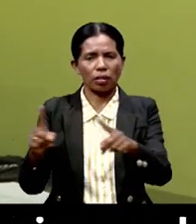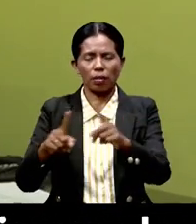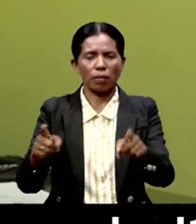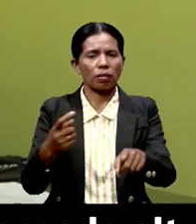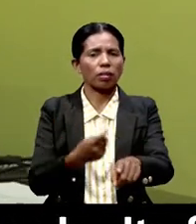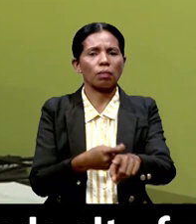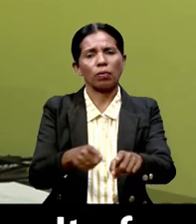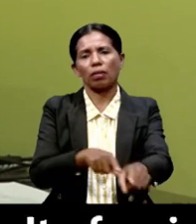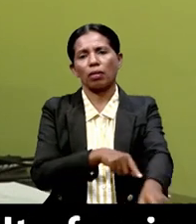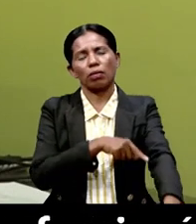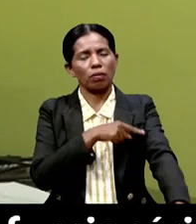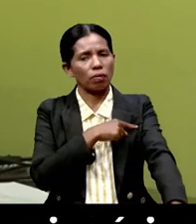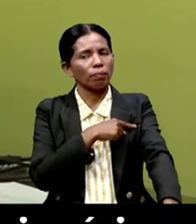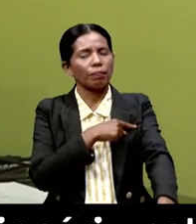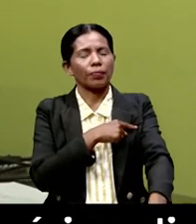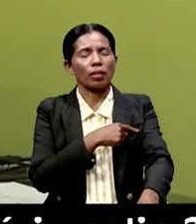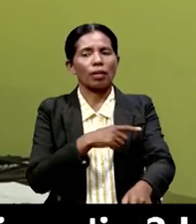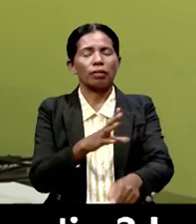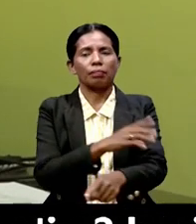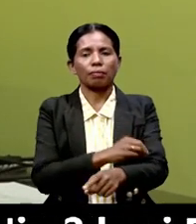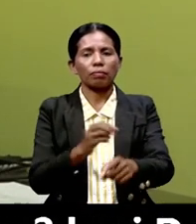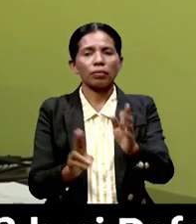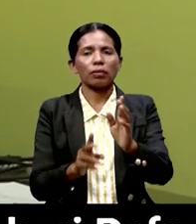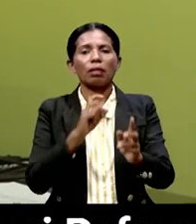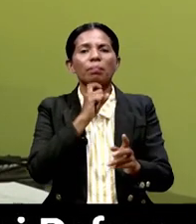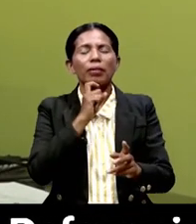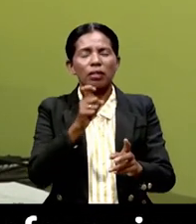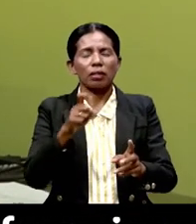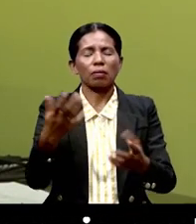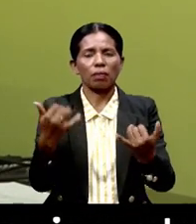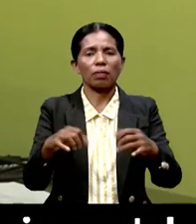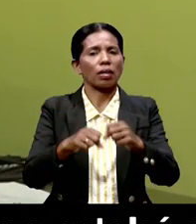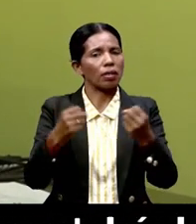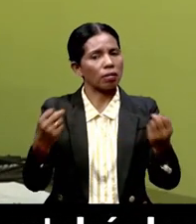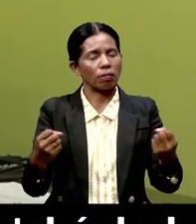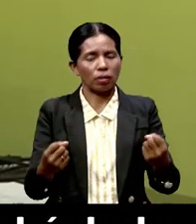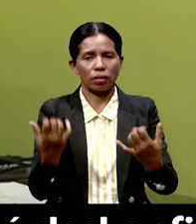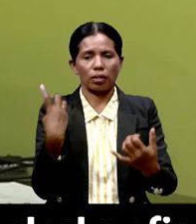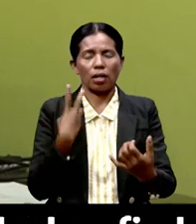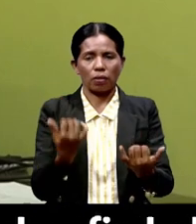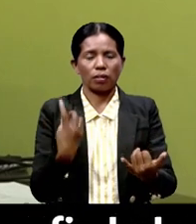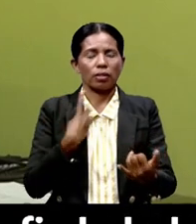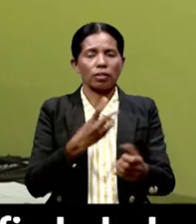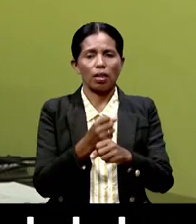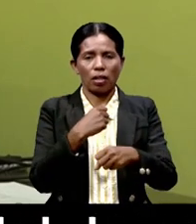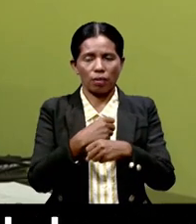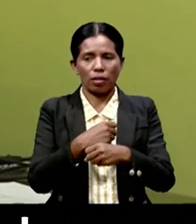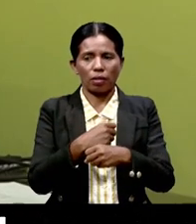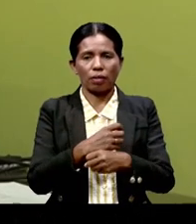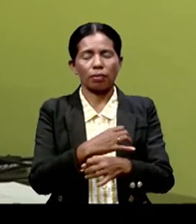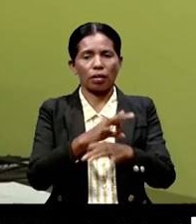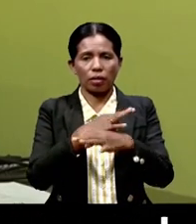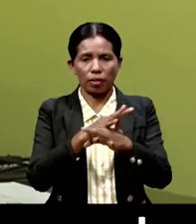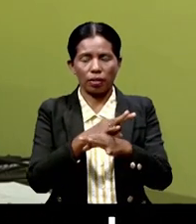rupona y ahirin sir balu tu anona agora proceso ya ana procedimiento y agora comisar sala procedimiento para depois se halo